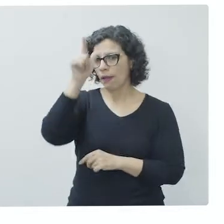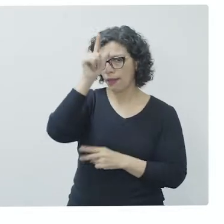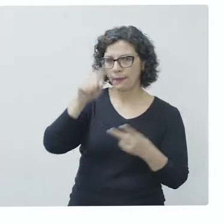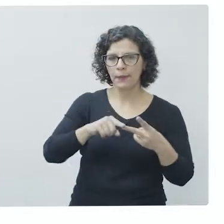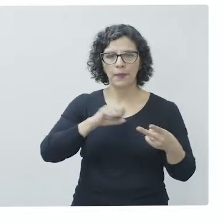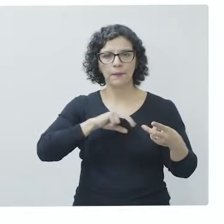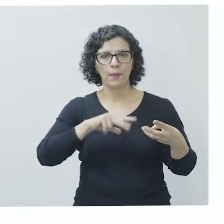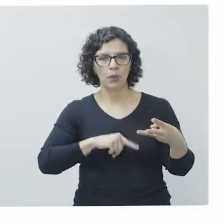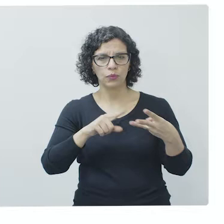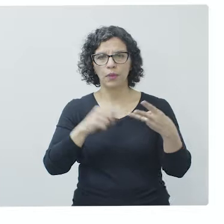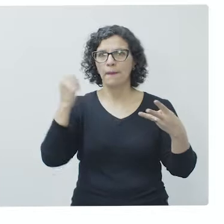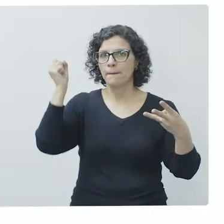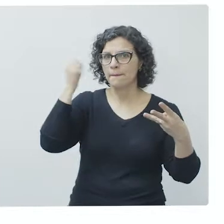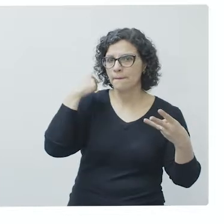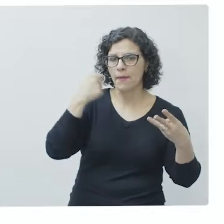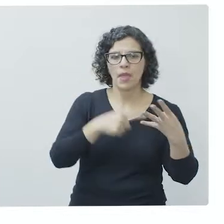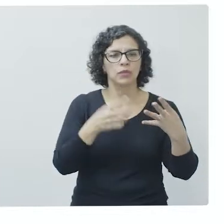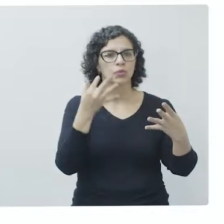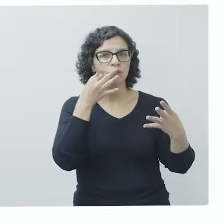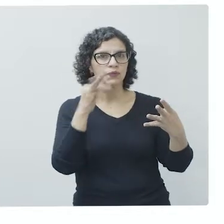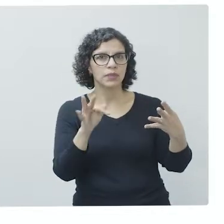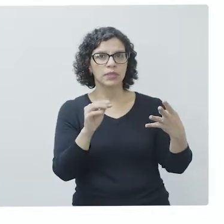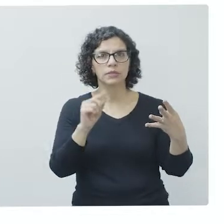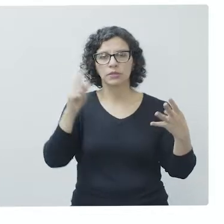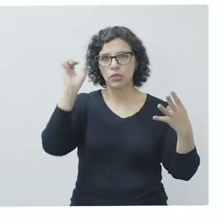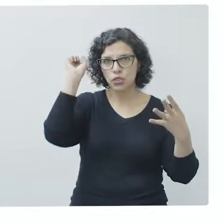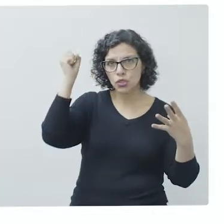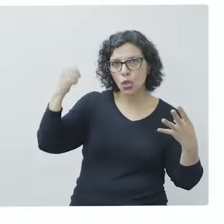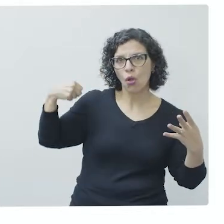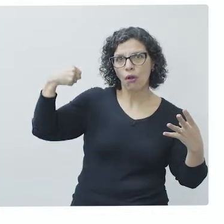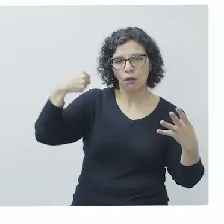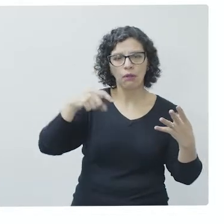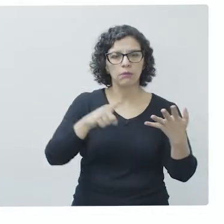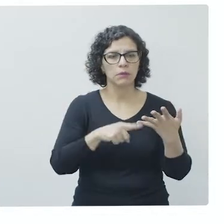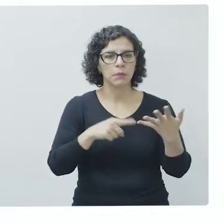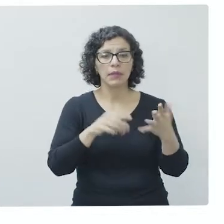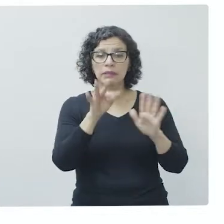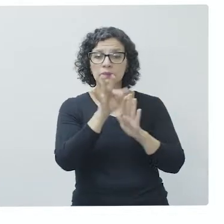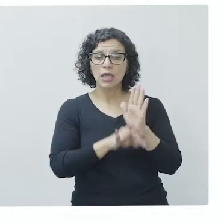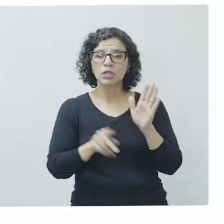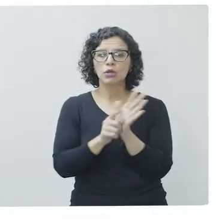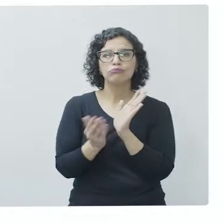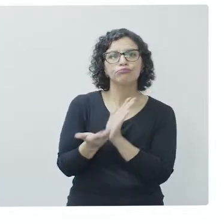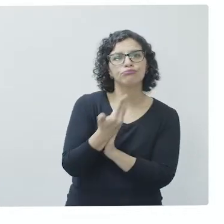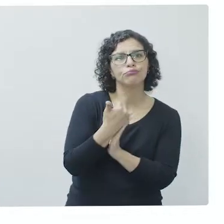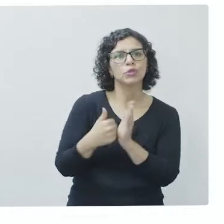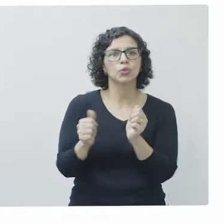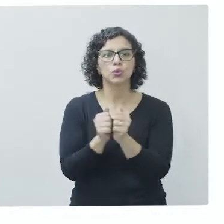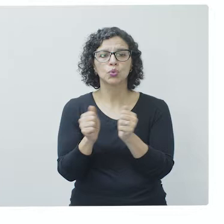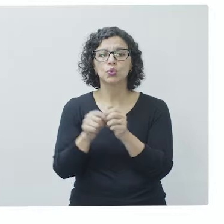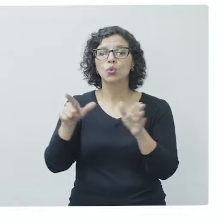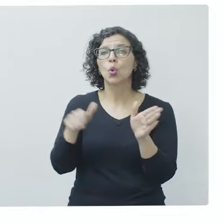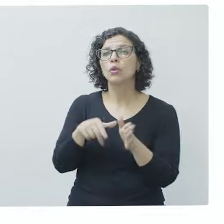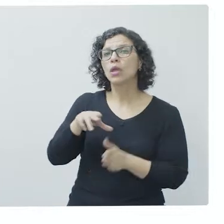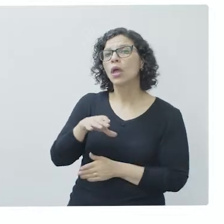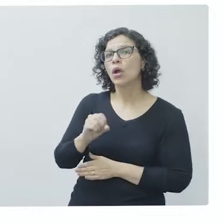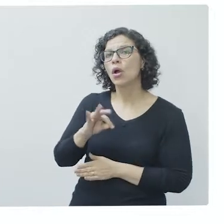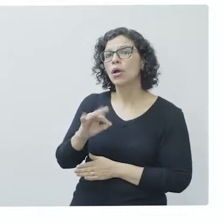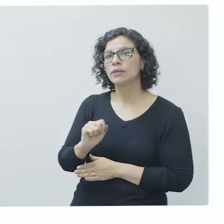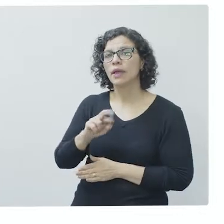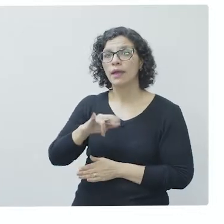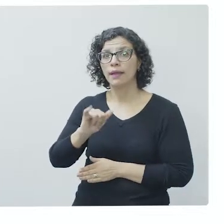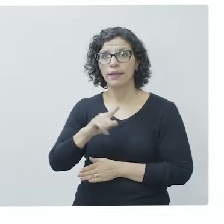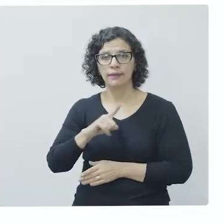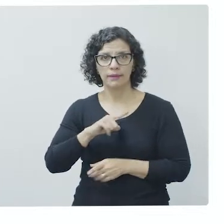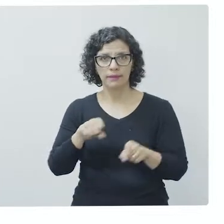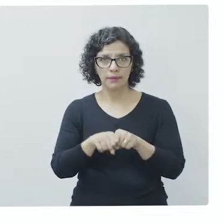Alemanha, Portugal, México, França e Holanda, e textos em coletâneas publicados na Costa